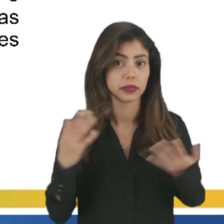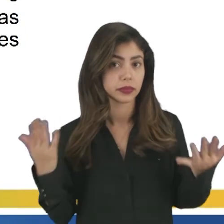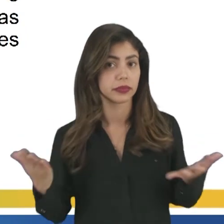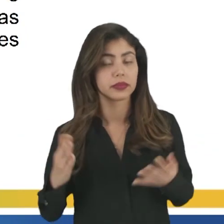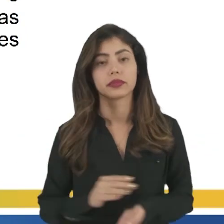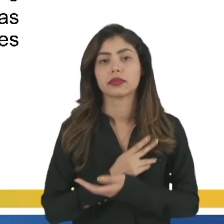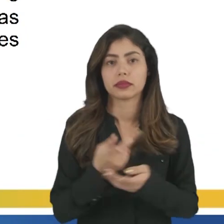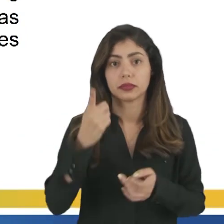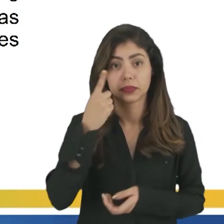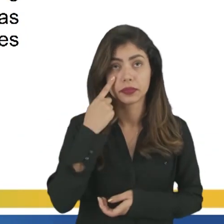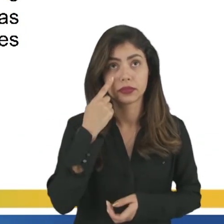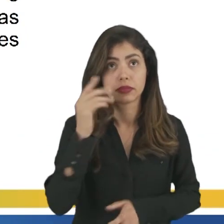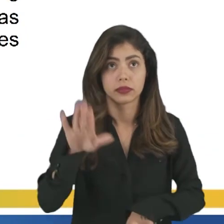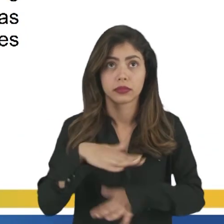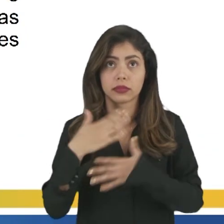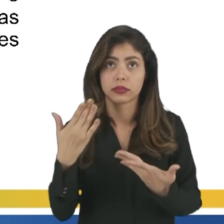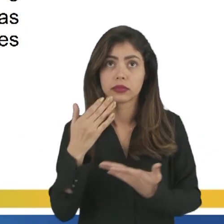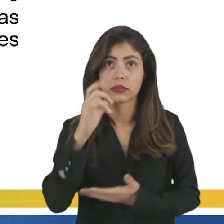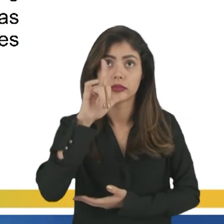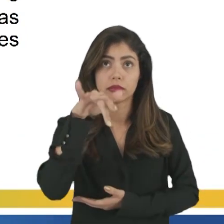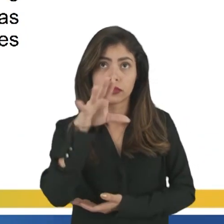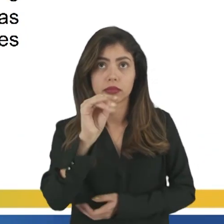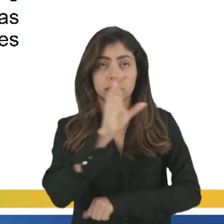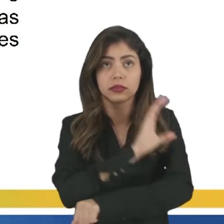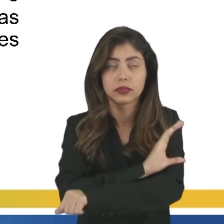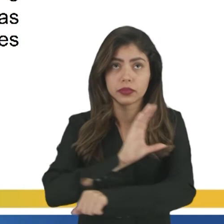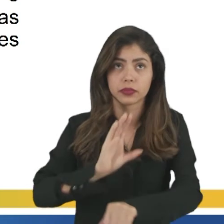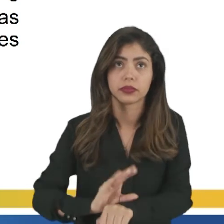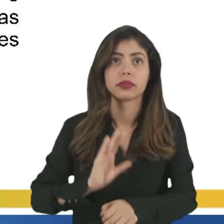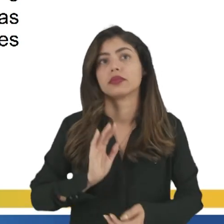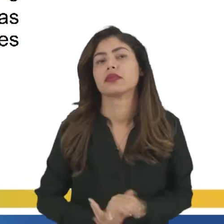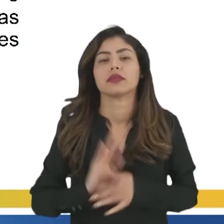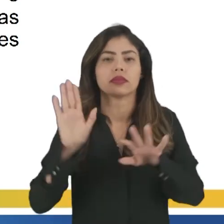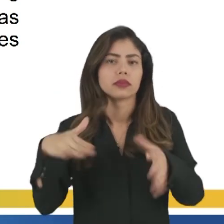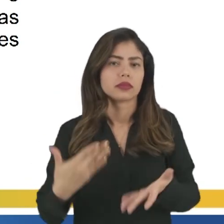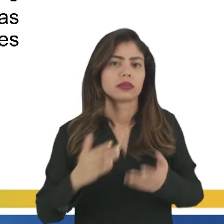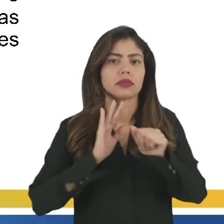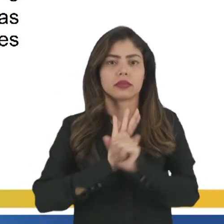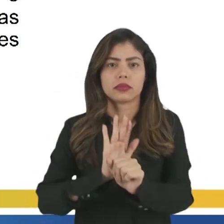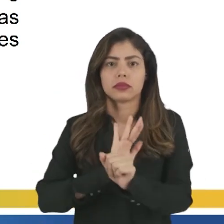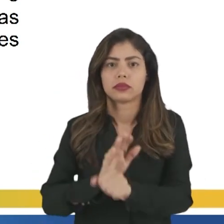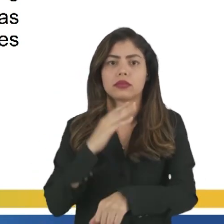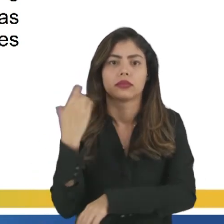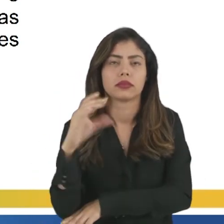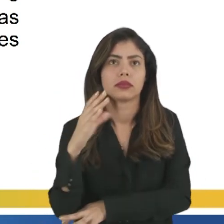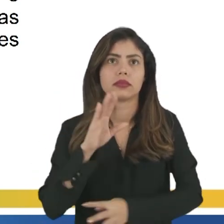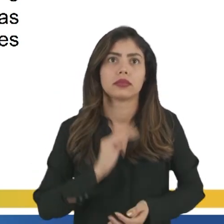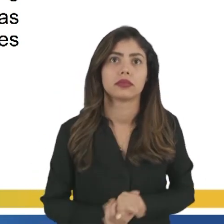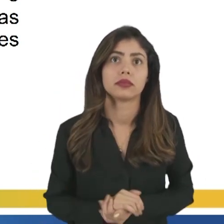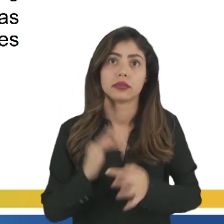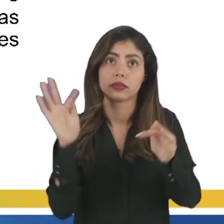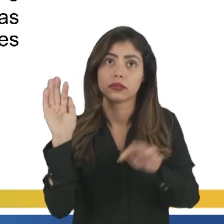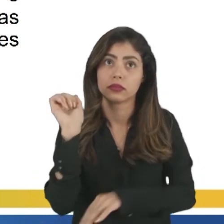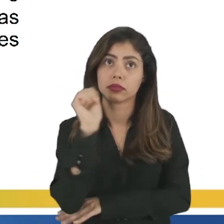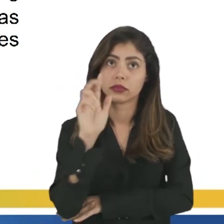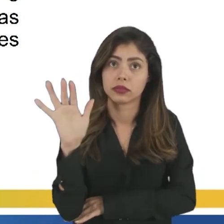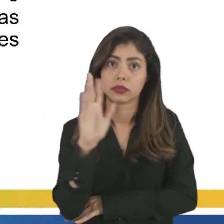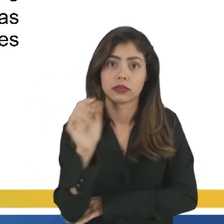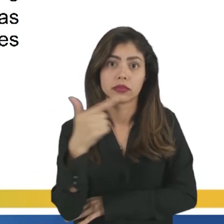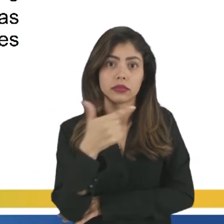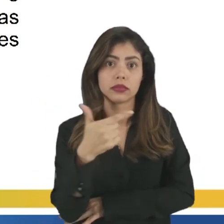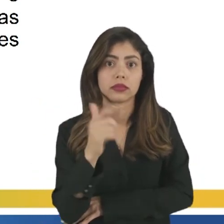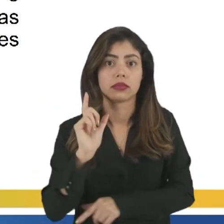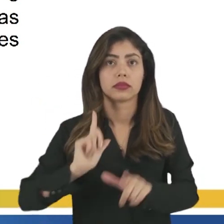pessoal, vamos observar aqui qual foi o legado cultural dos fenícios, né? Primeiramente, qual foi a contribuição deles para a ciência? Primeiramente, foi o alfabeto, né, fenício, com